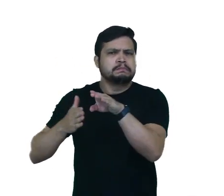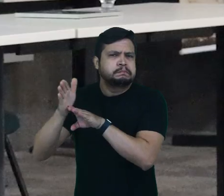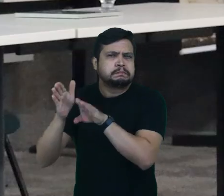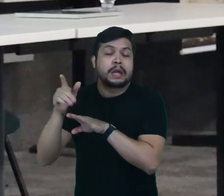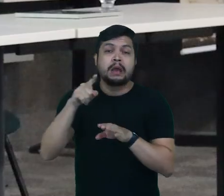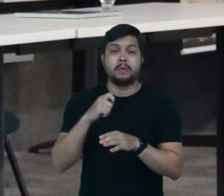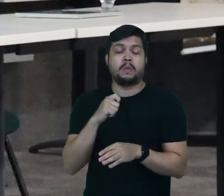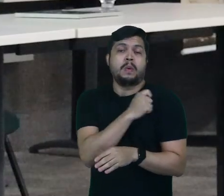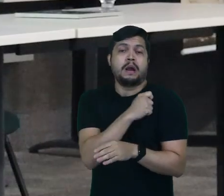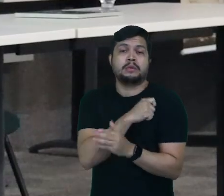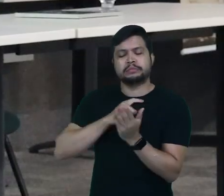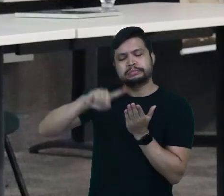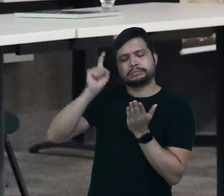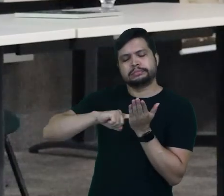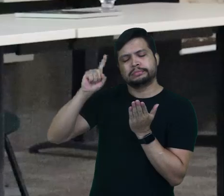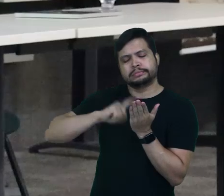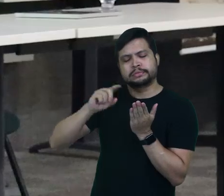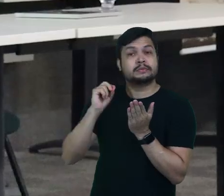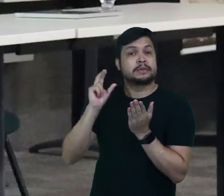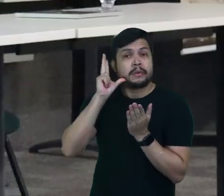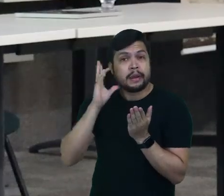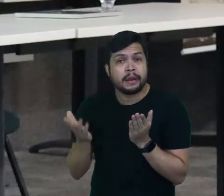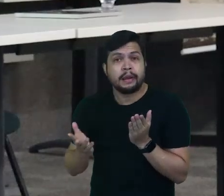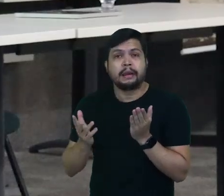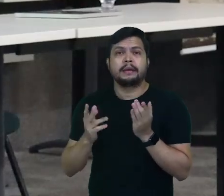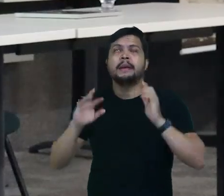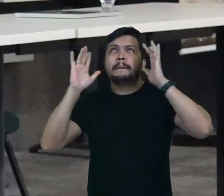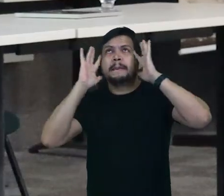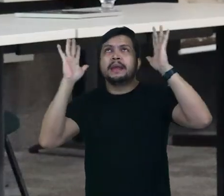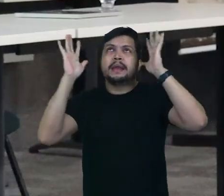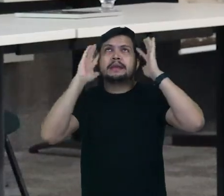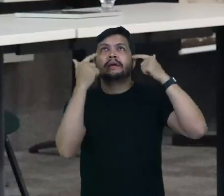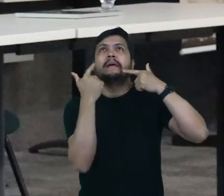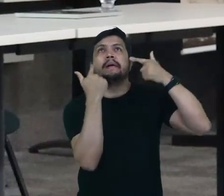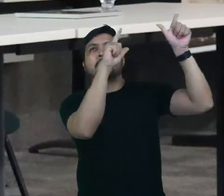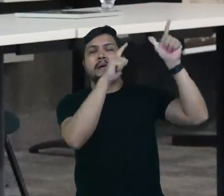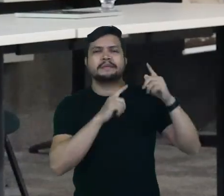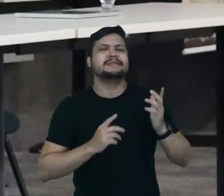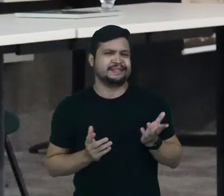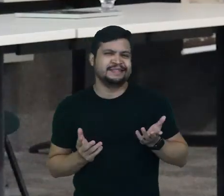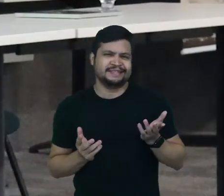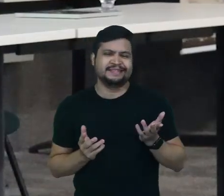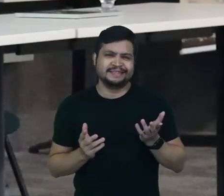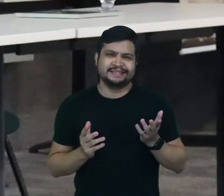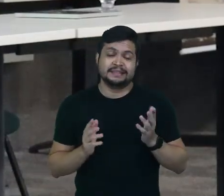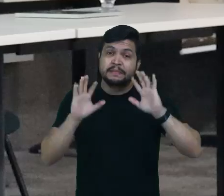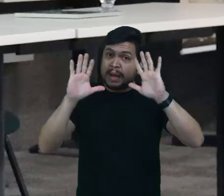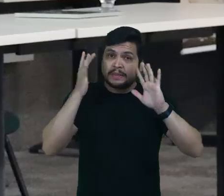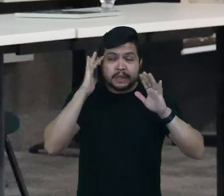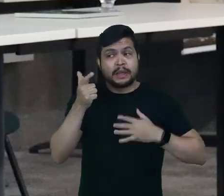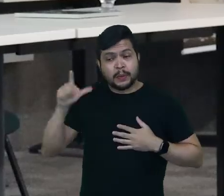sei se isso acontece, acho que na zootecnia não acontece não, isso aí é só lá em outro lugar, aqui na UVA não tem isso, né? Porque a